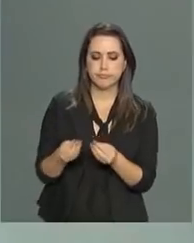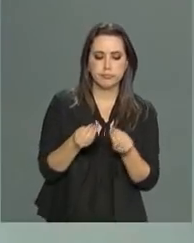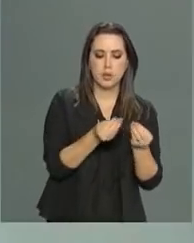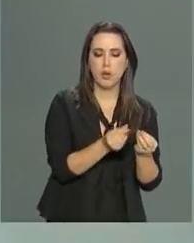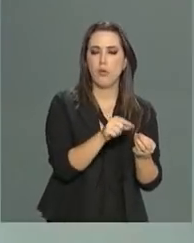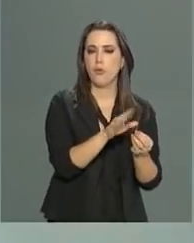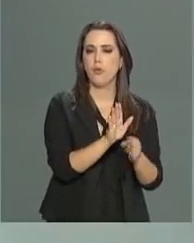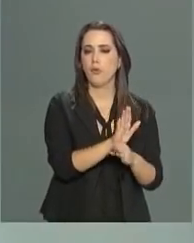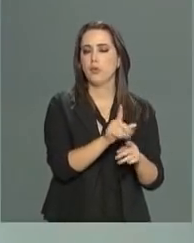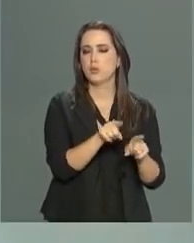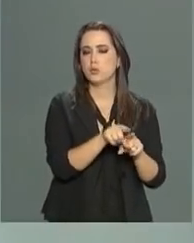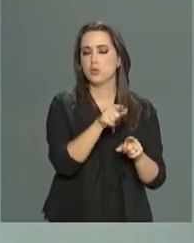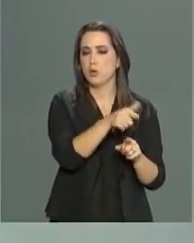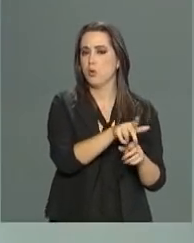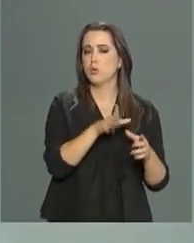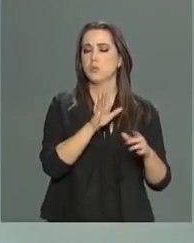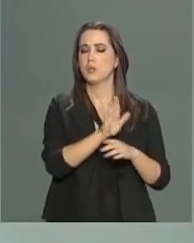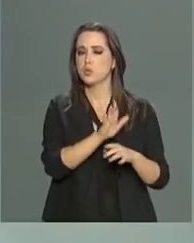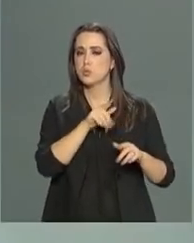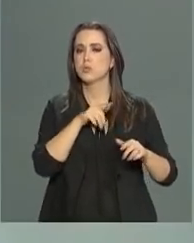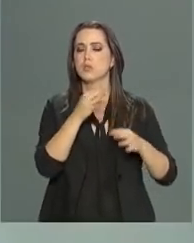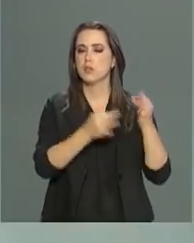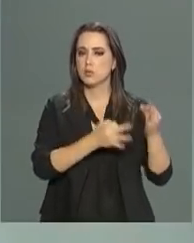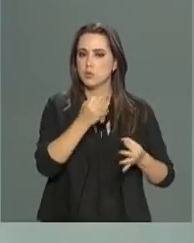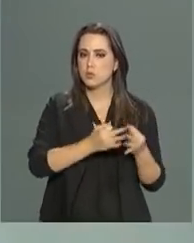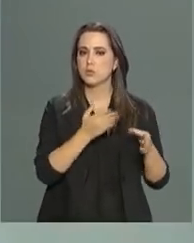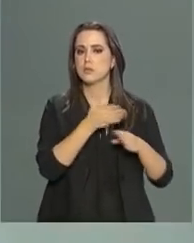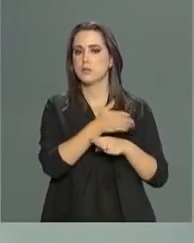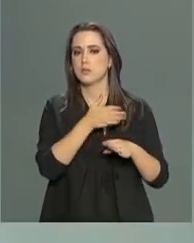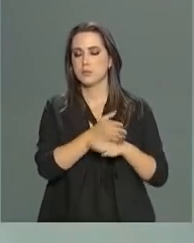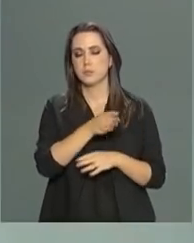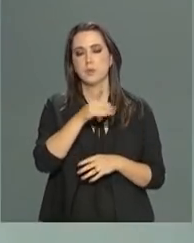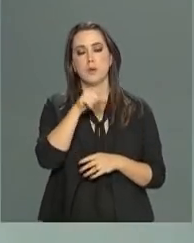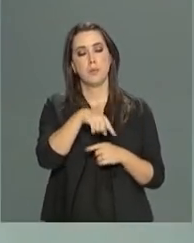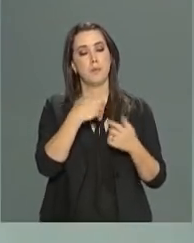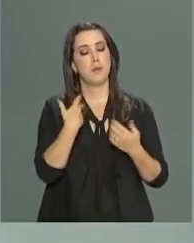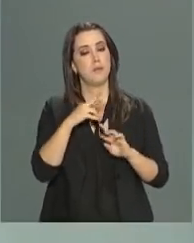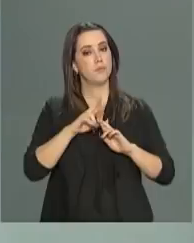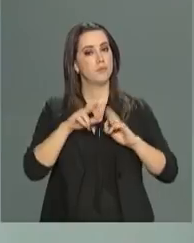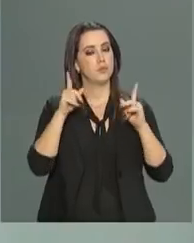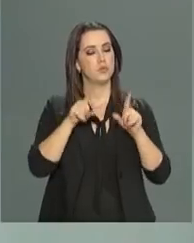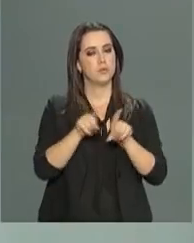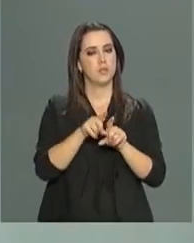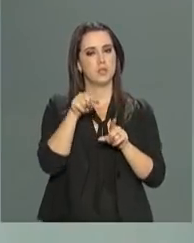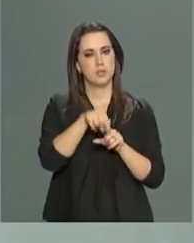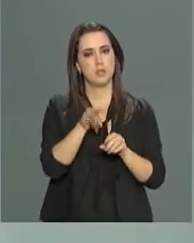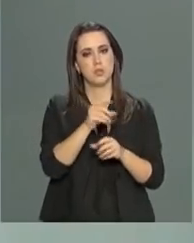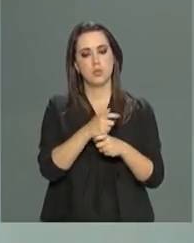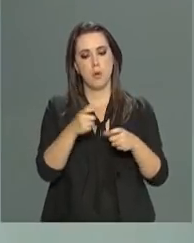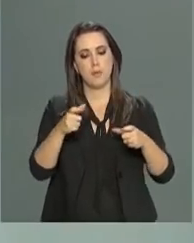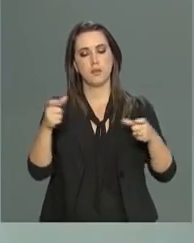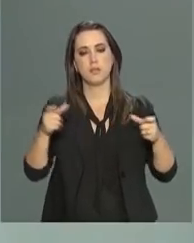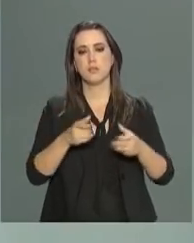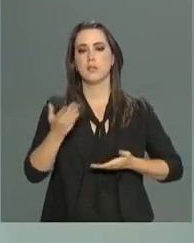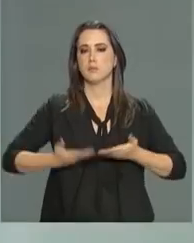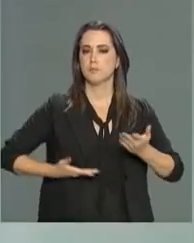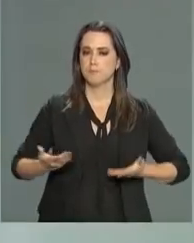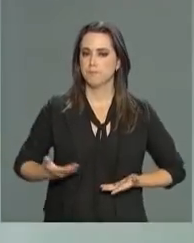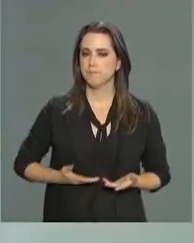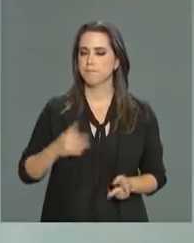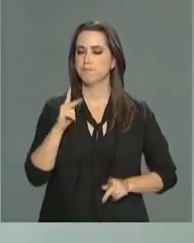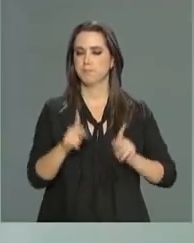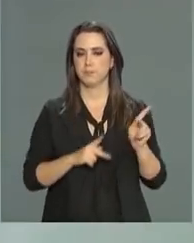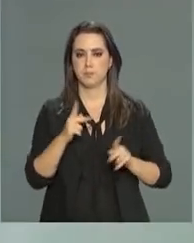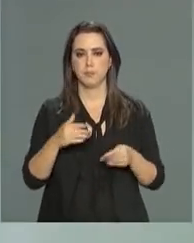para a assistência jurídica para que pra mim é trabalhar com um cenário de ampliação de atendimento nessa perspectiva o